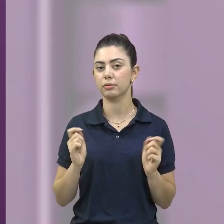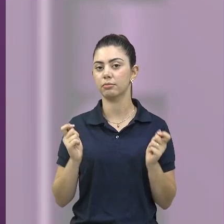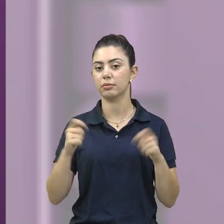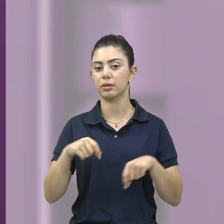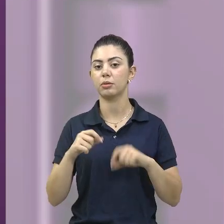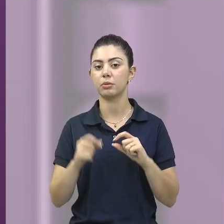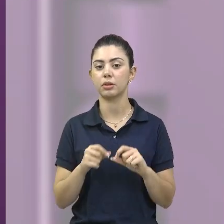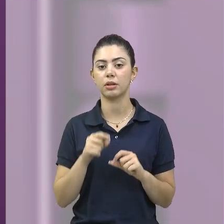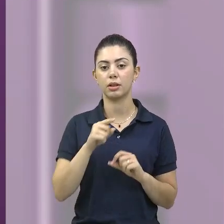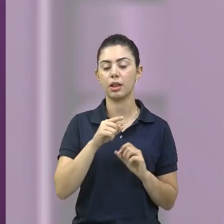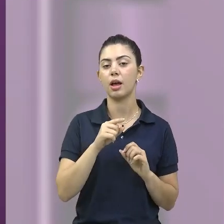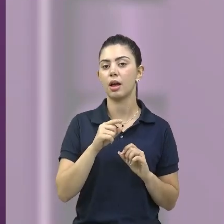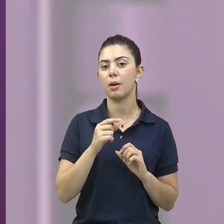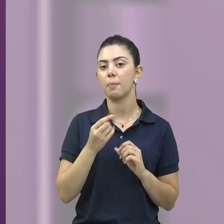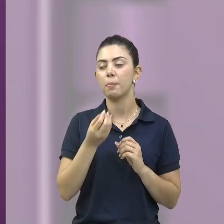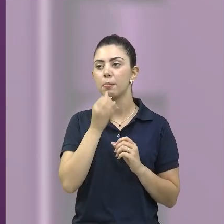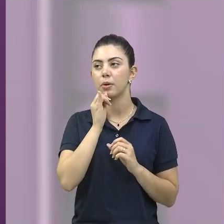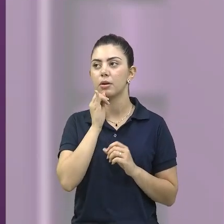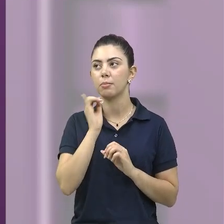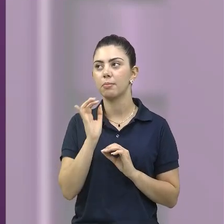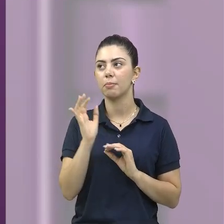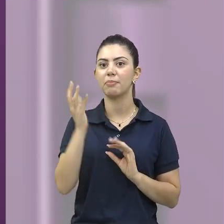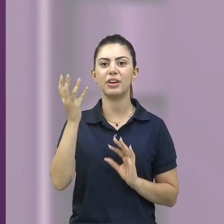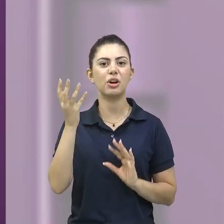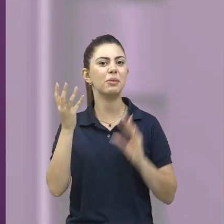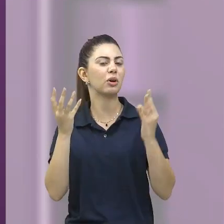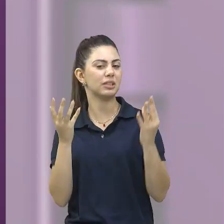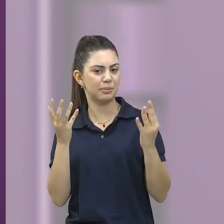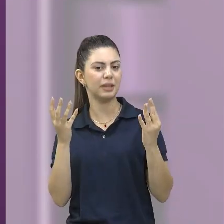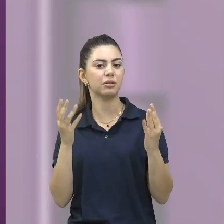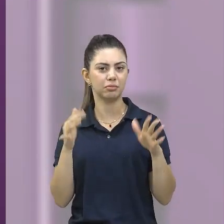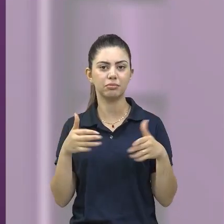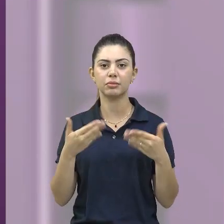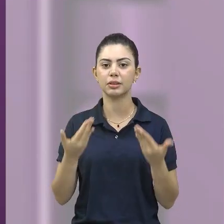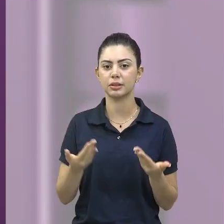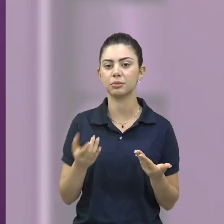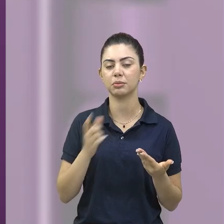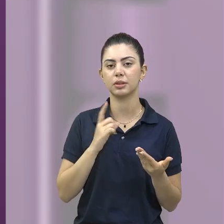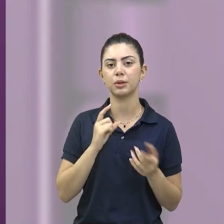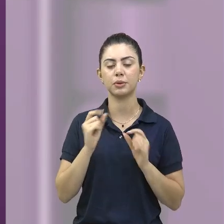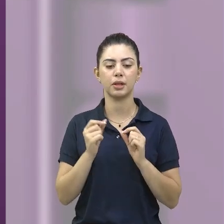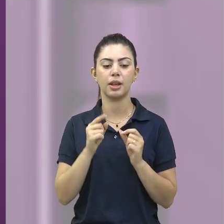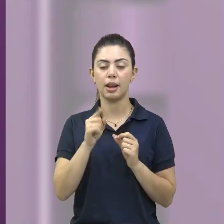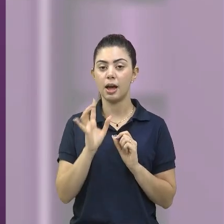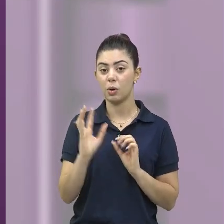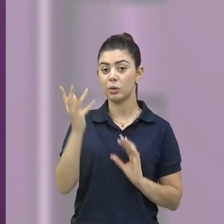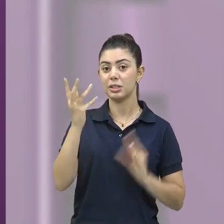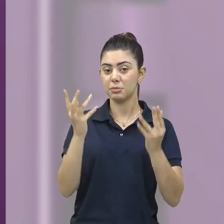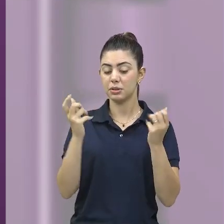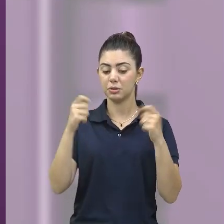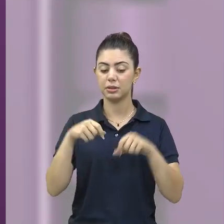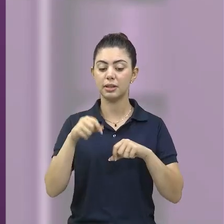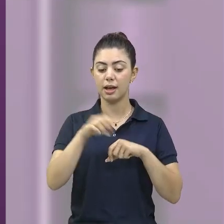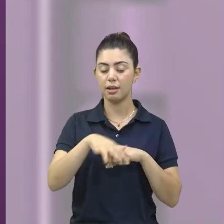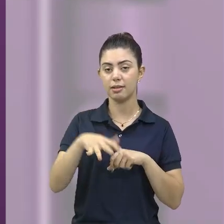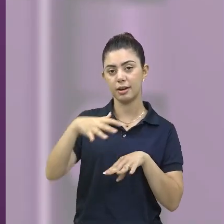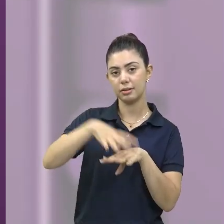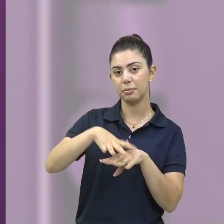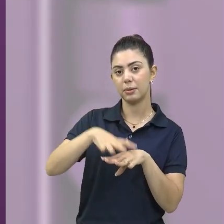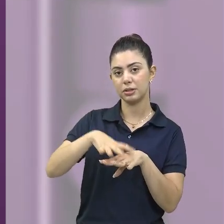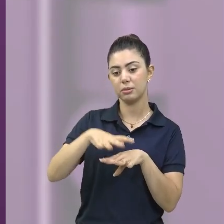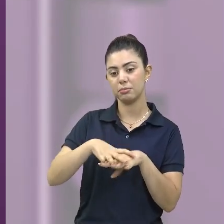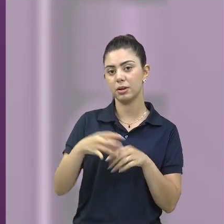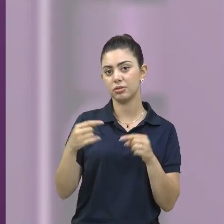descrever esse fenômeno, né, esse comportamento, certo? De modo